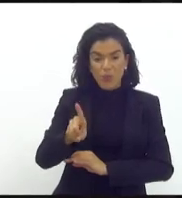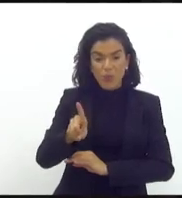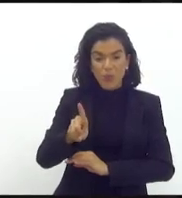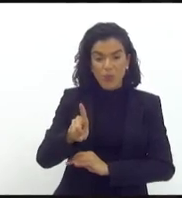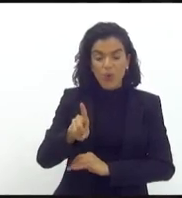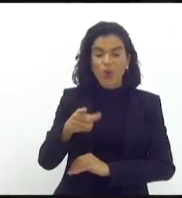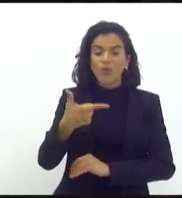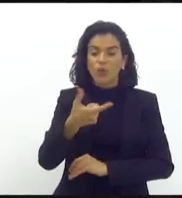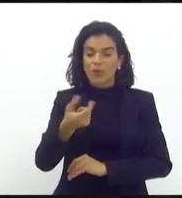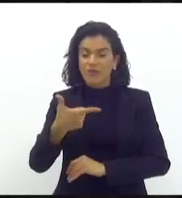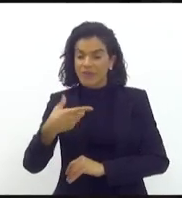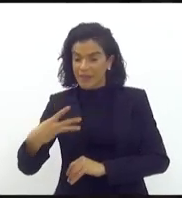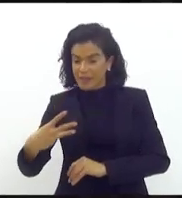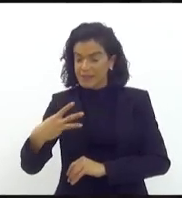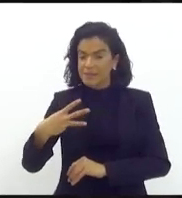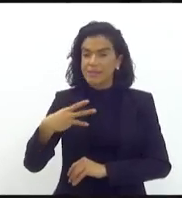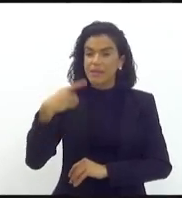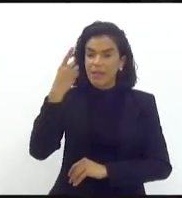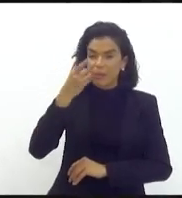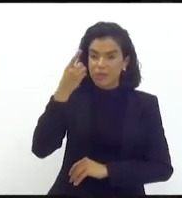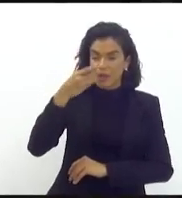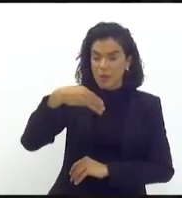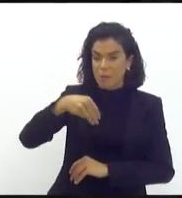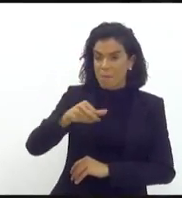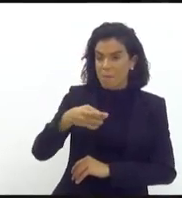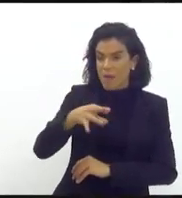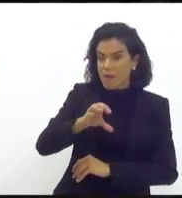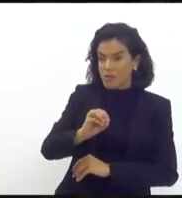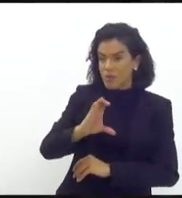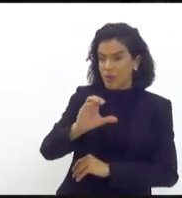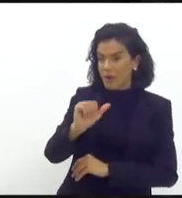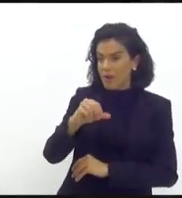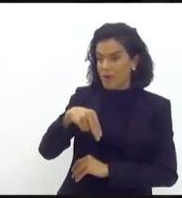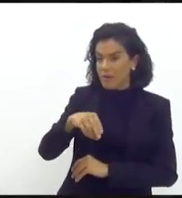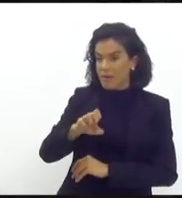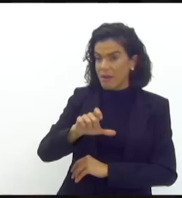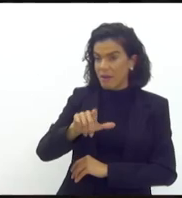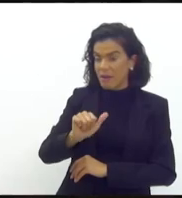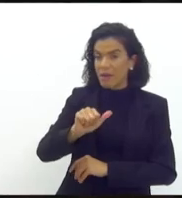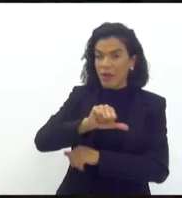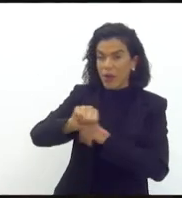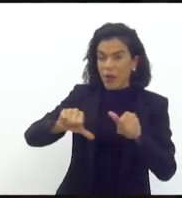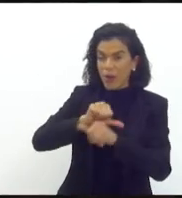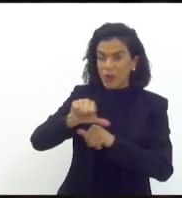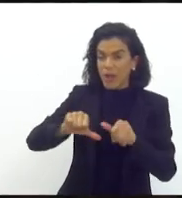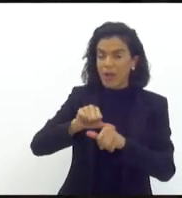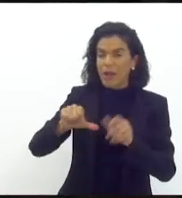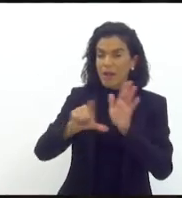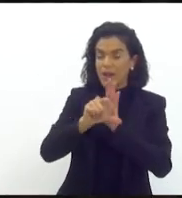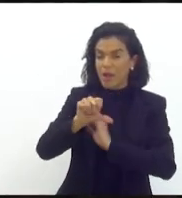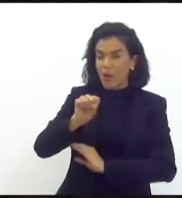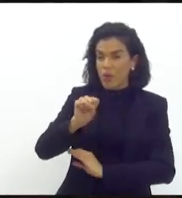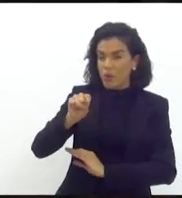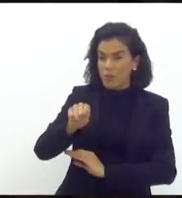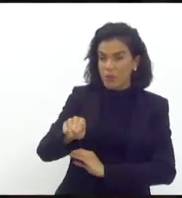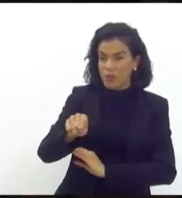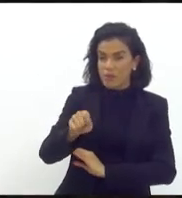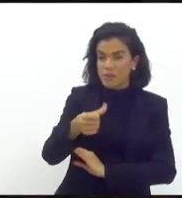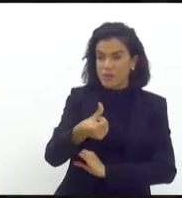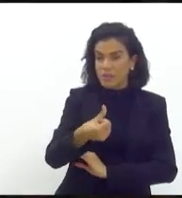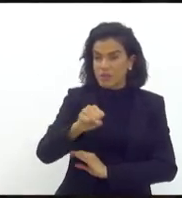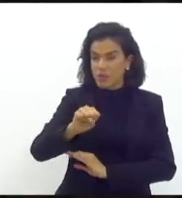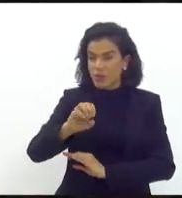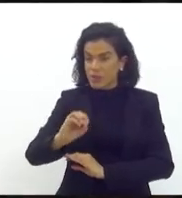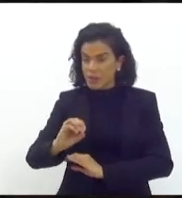de autoria Deputado Márcio canela que altera a lei número 8680 de 23